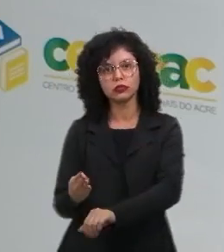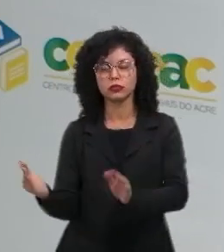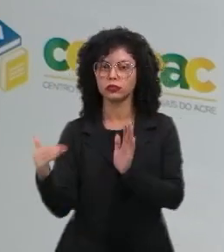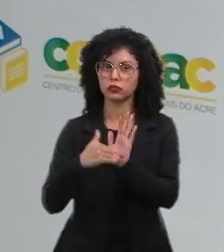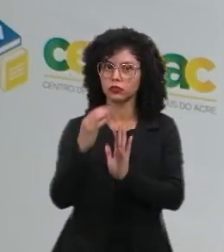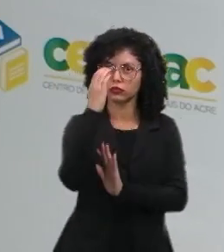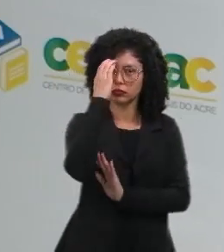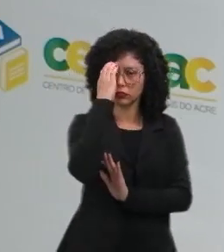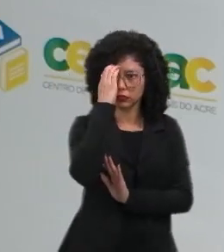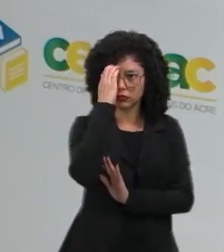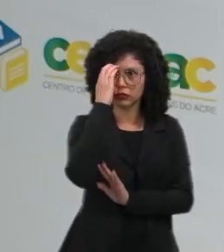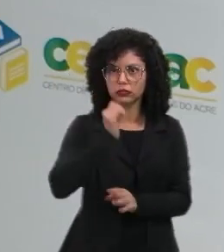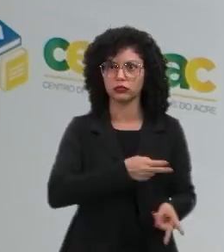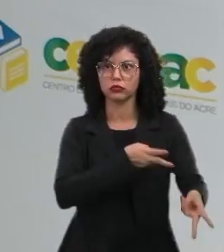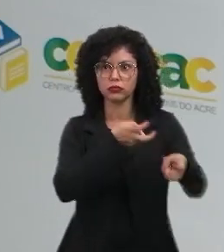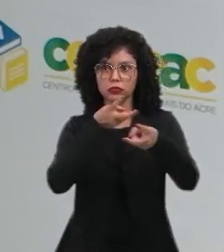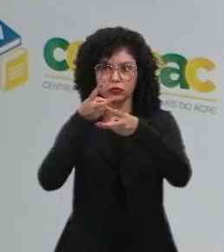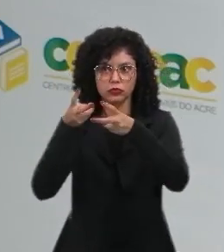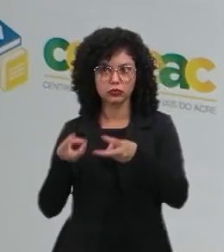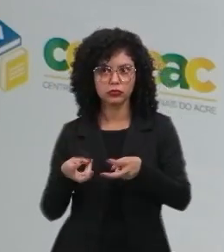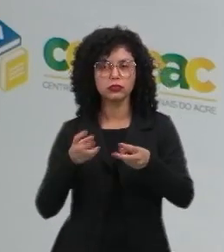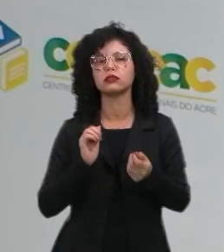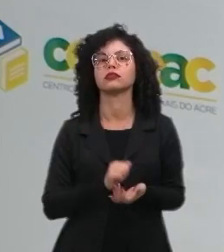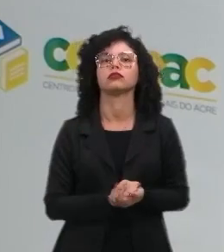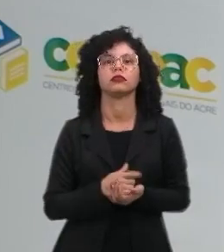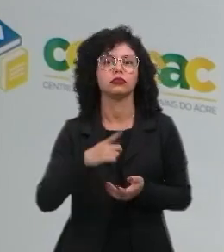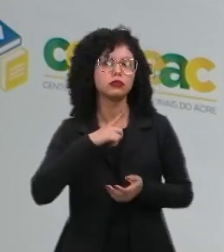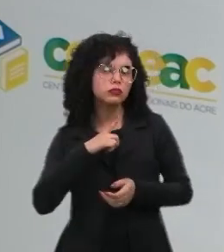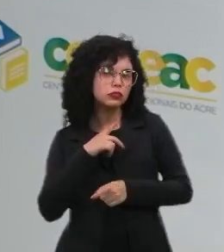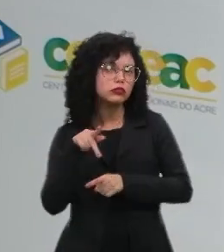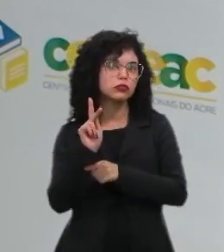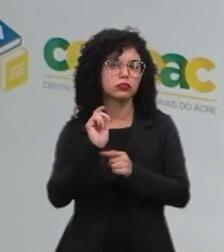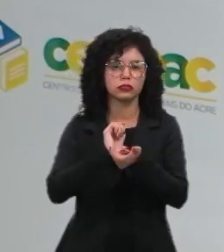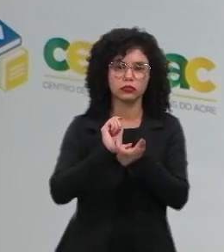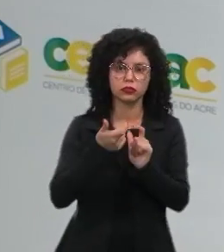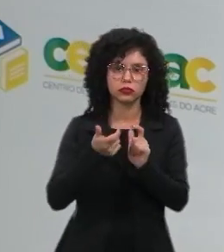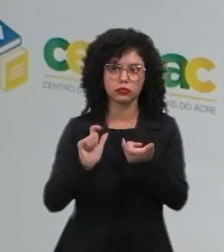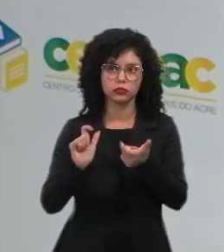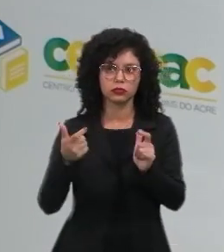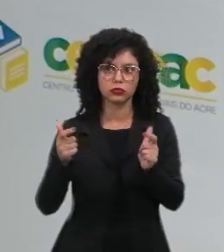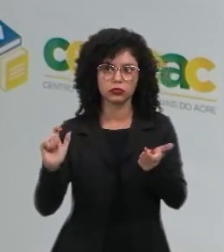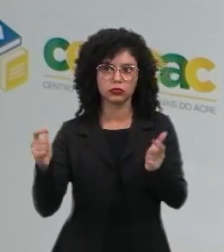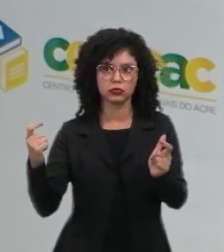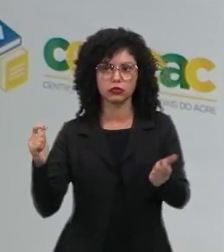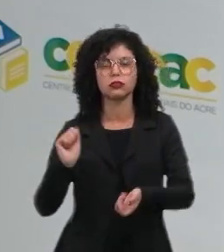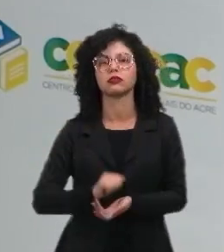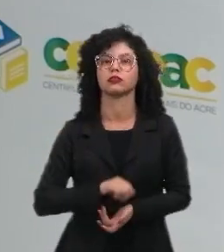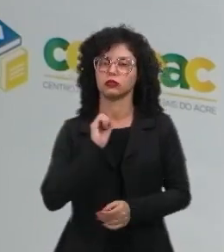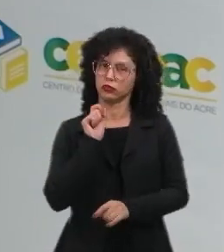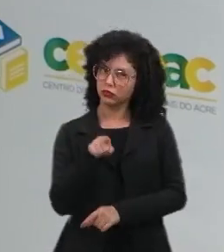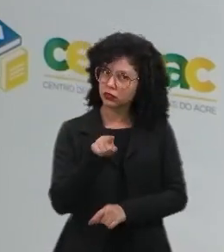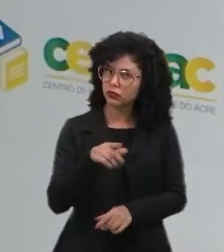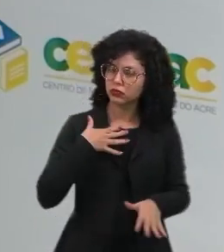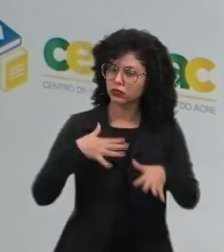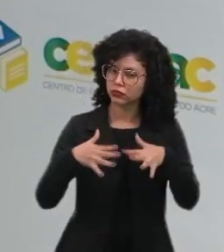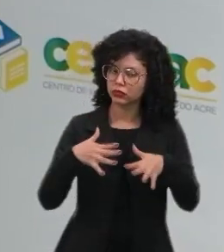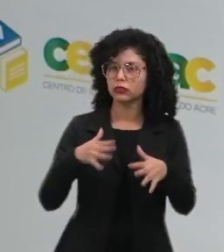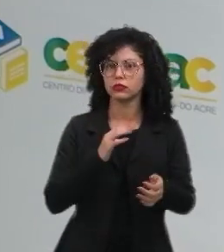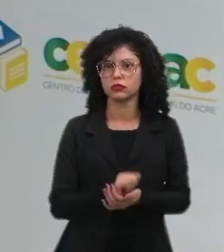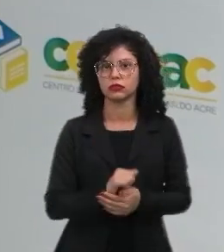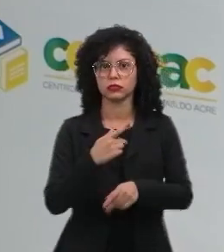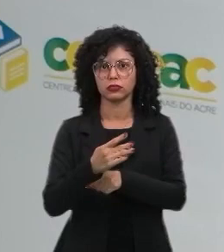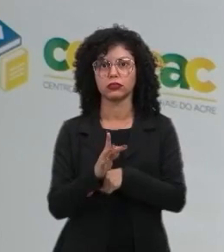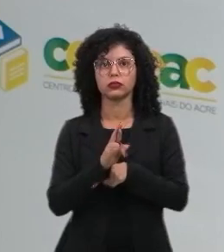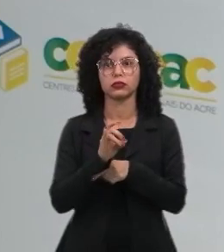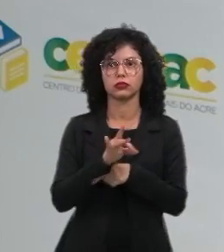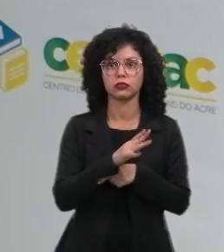Sul, você vai perceber que essa quilometragem ela tende a aumentar. Então, dessa maneira, você está no movimento progressivo.